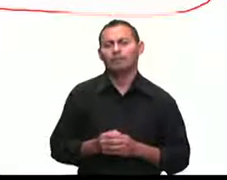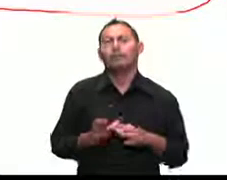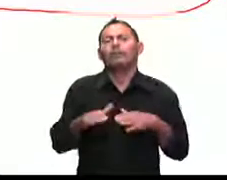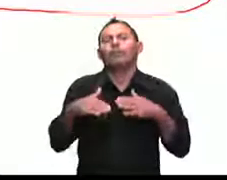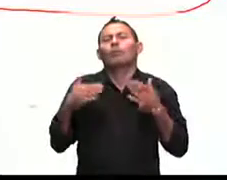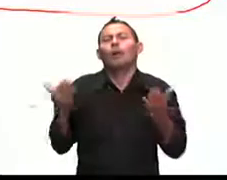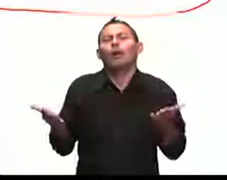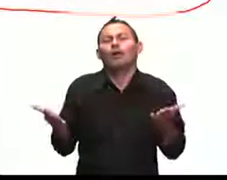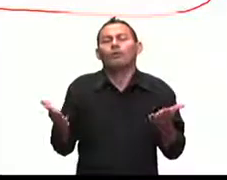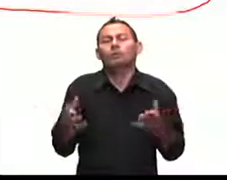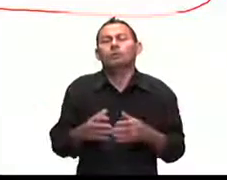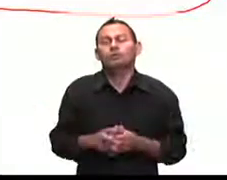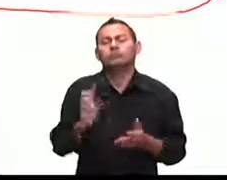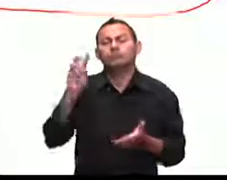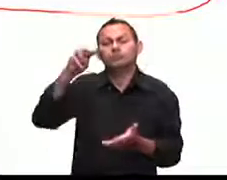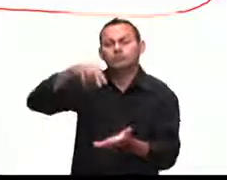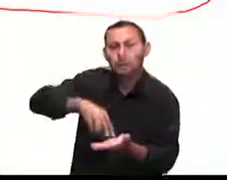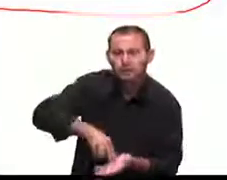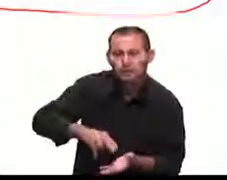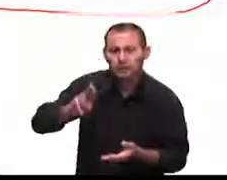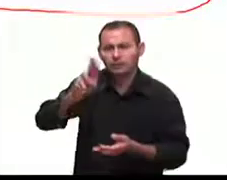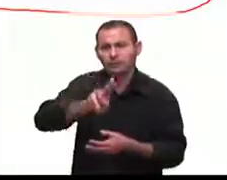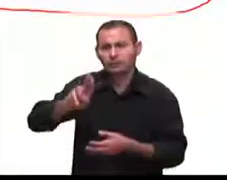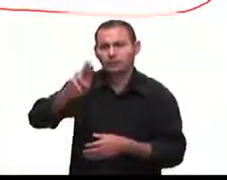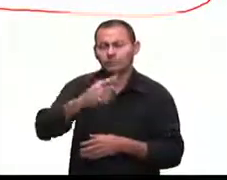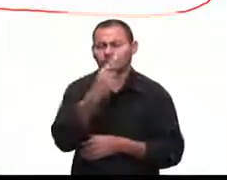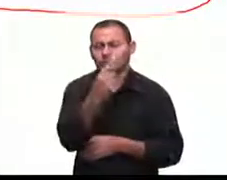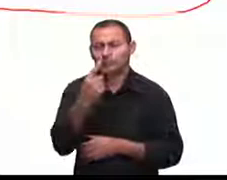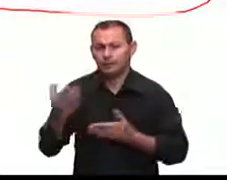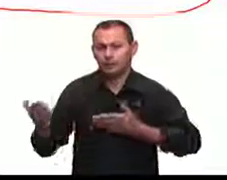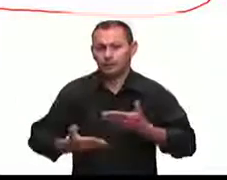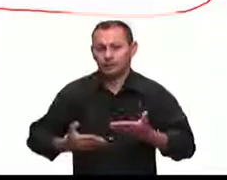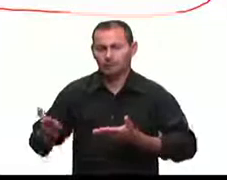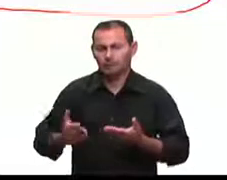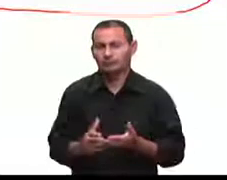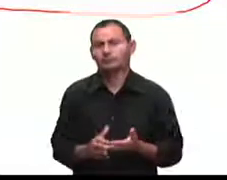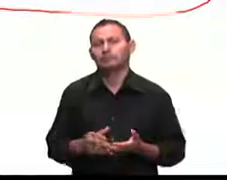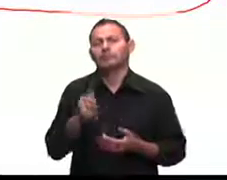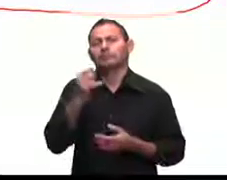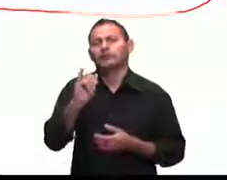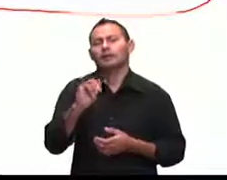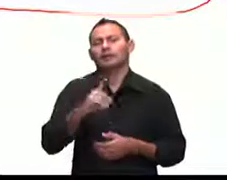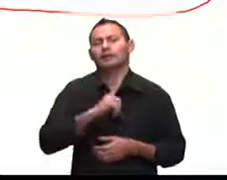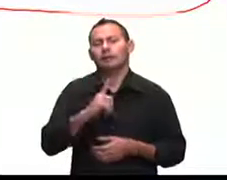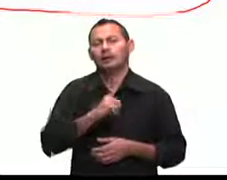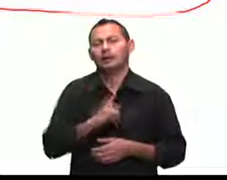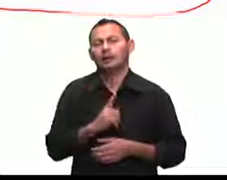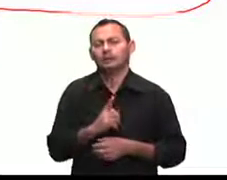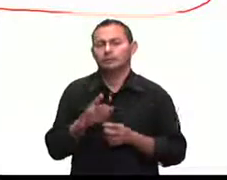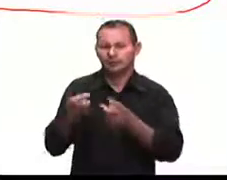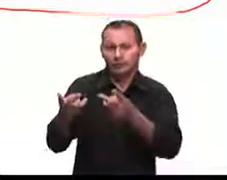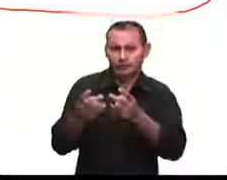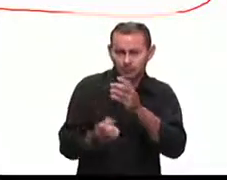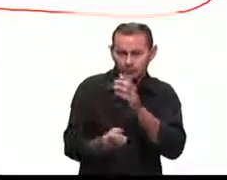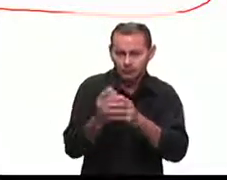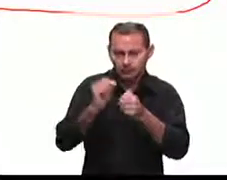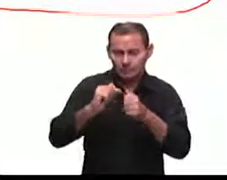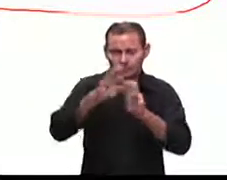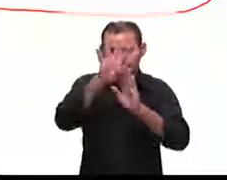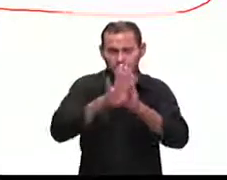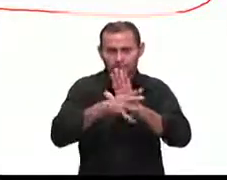qual a frequência do uso de cada serviço. E aí eu tenho aqui, criei a